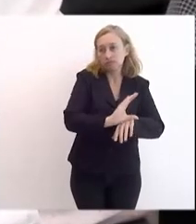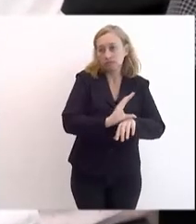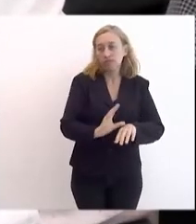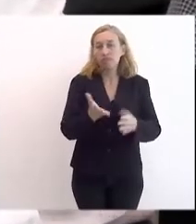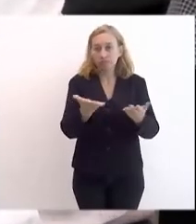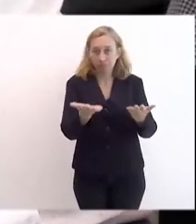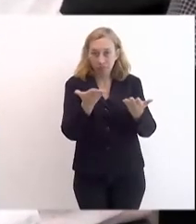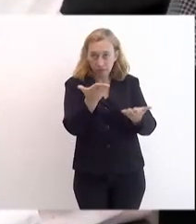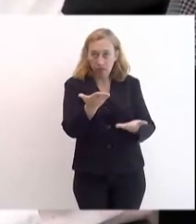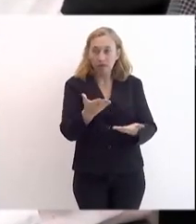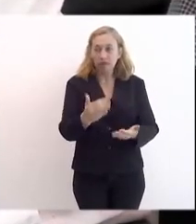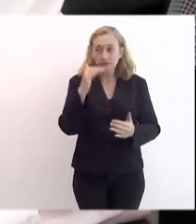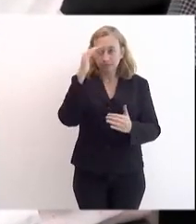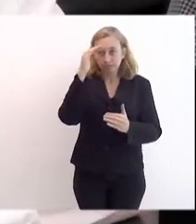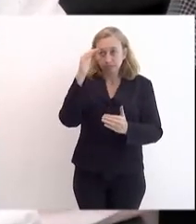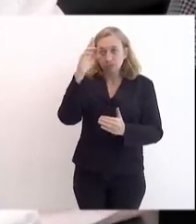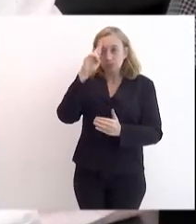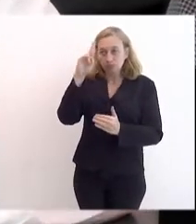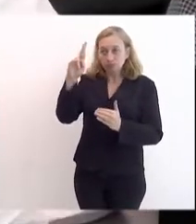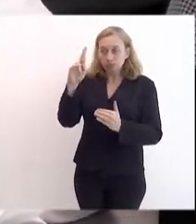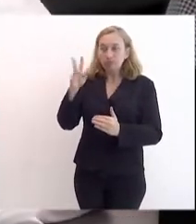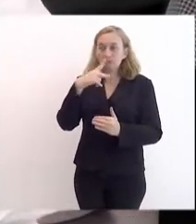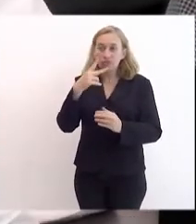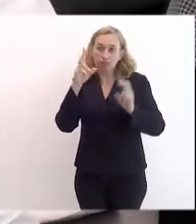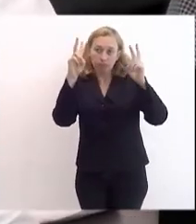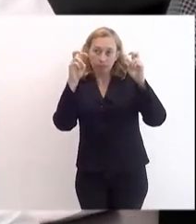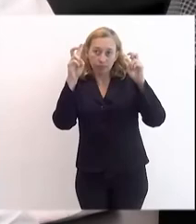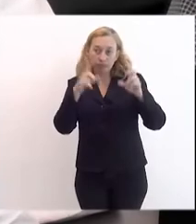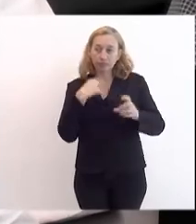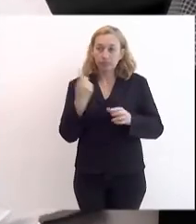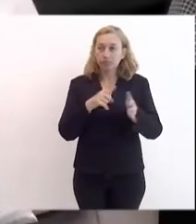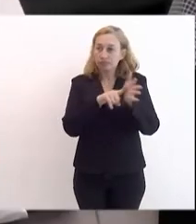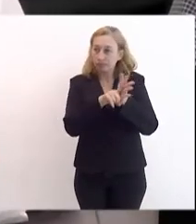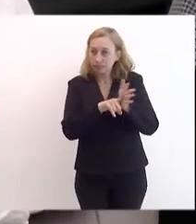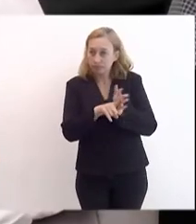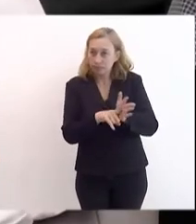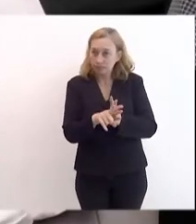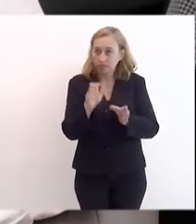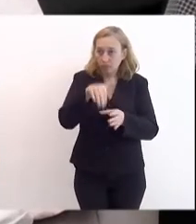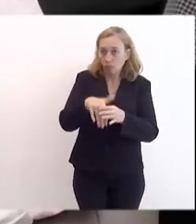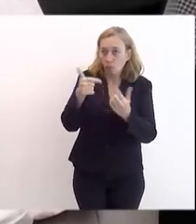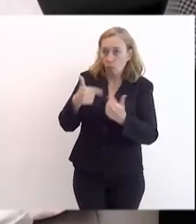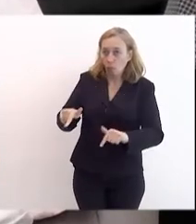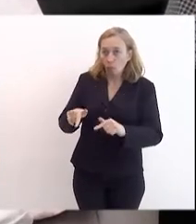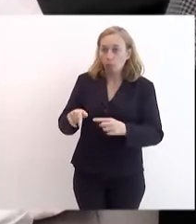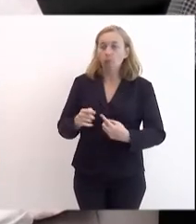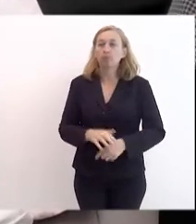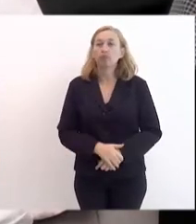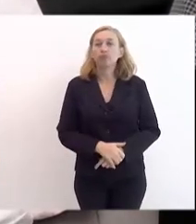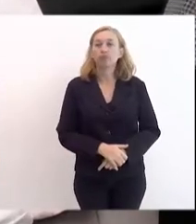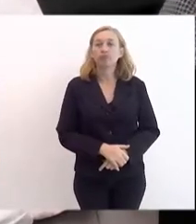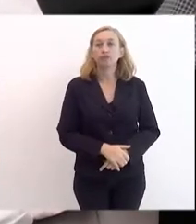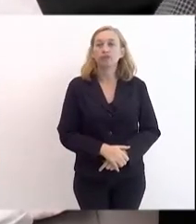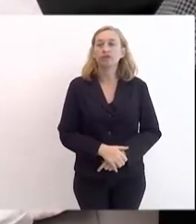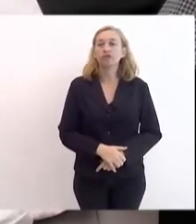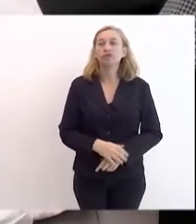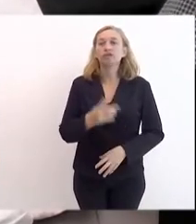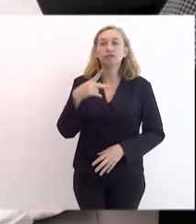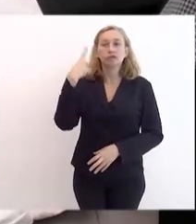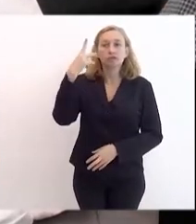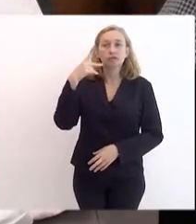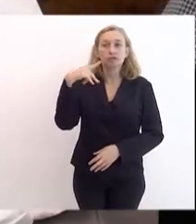vai trazer uma questão e a gente vai analisar o seu voto divergente. Okay. Com vista, deputado Rodrigo